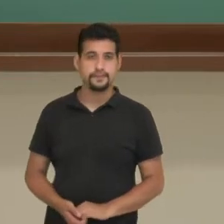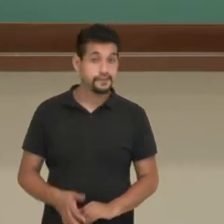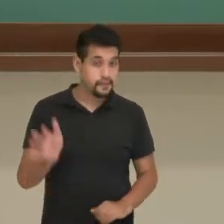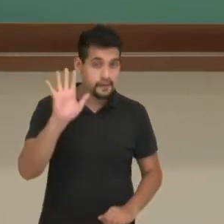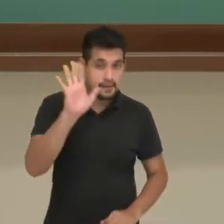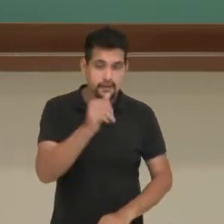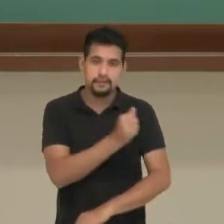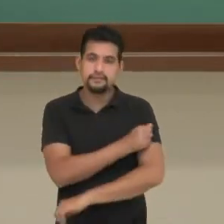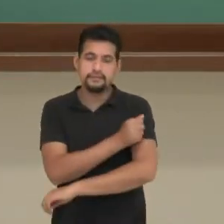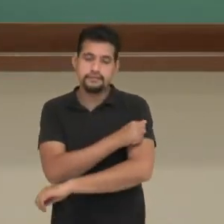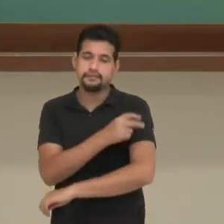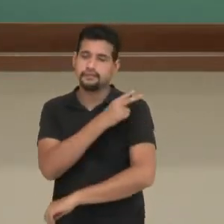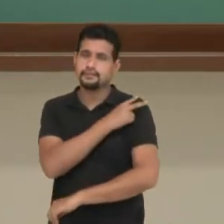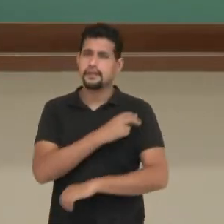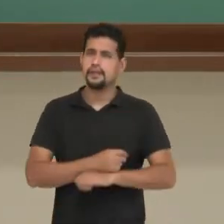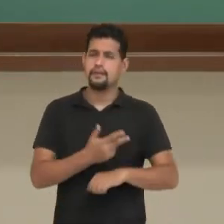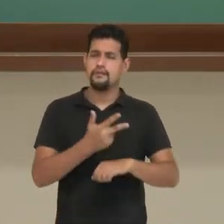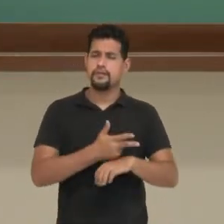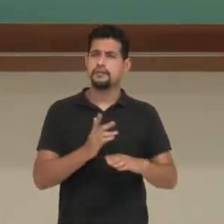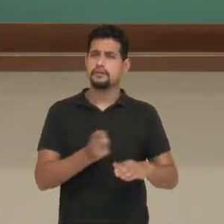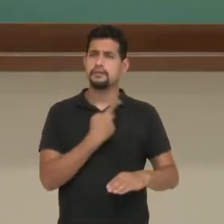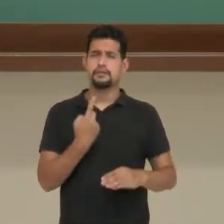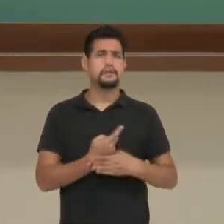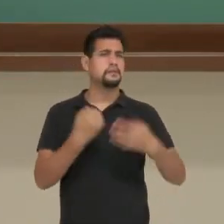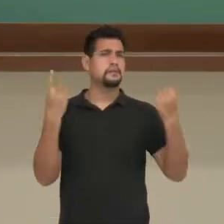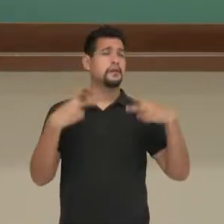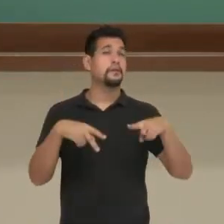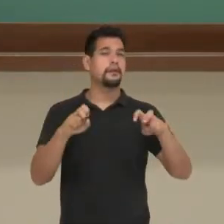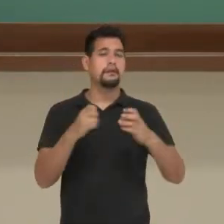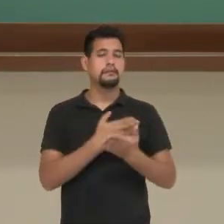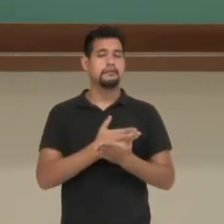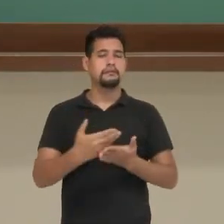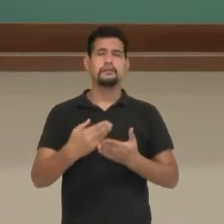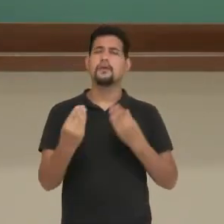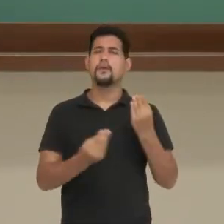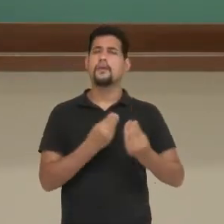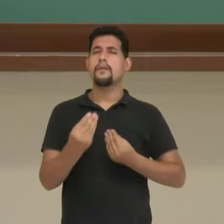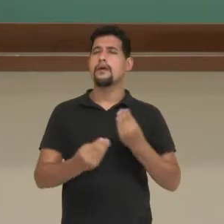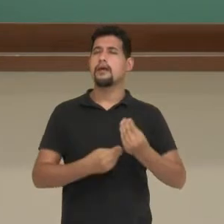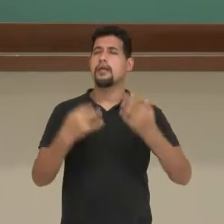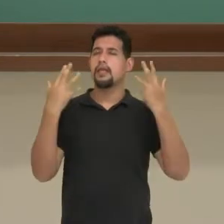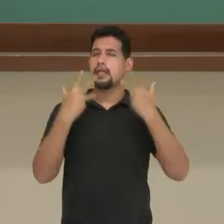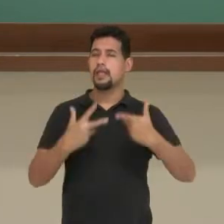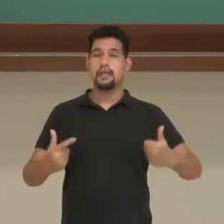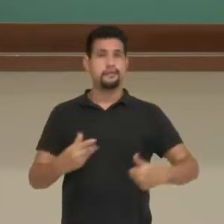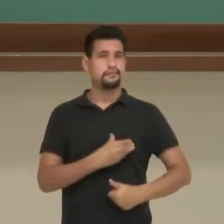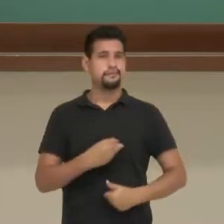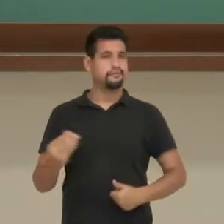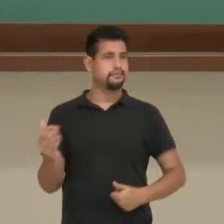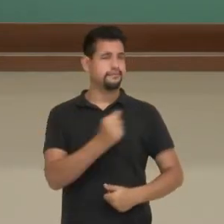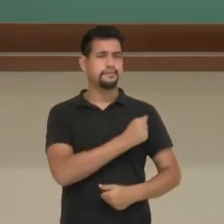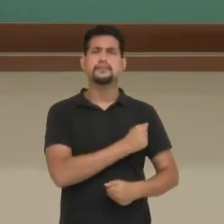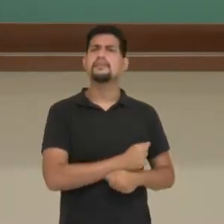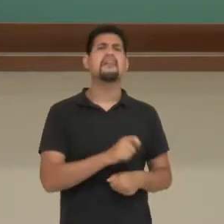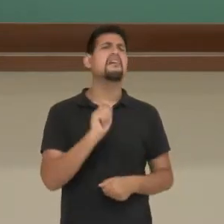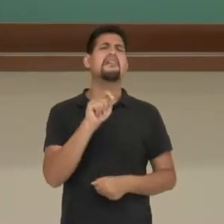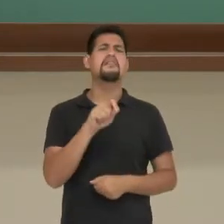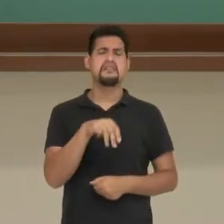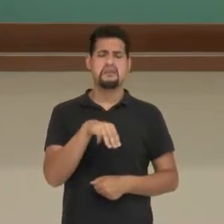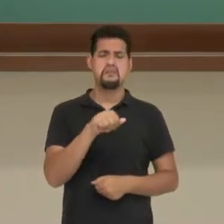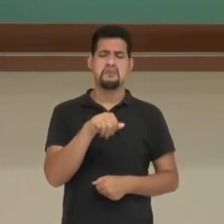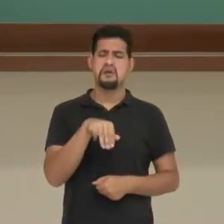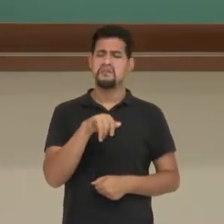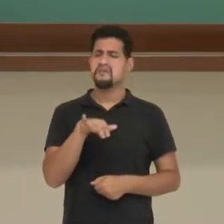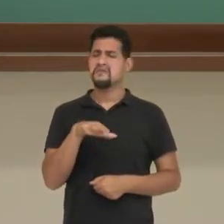Olá, estudantes da segunda série. Nesse vídeo vamos falar sobre a introdução aos mamíferos. Vamos lá? Quem são os mamíferos?